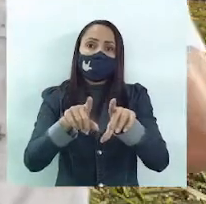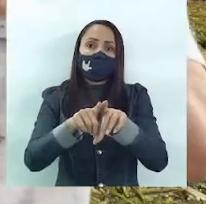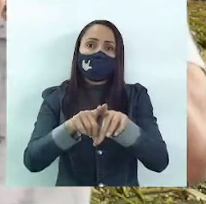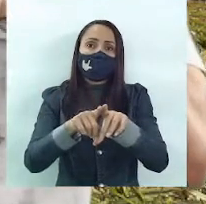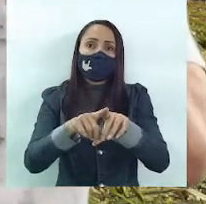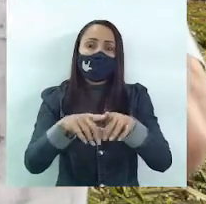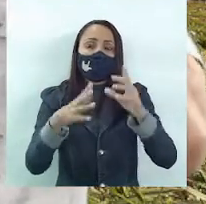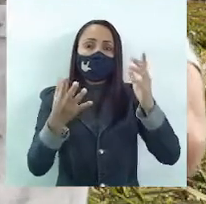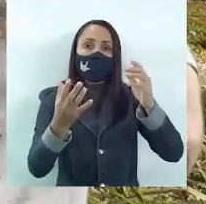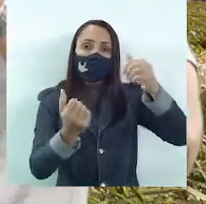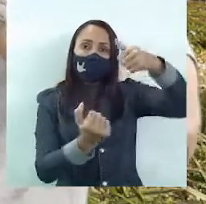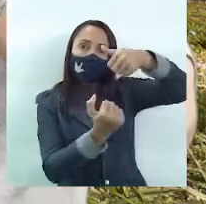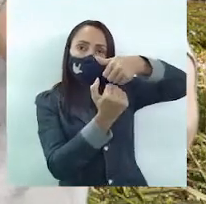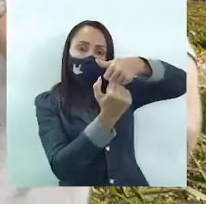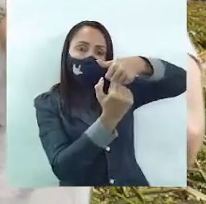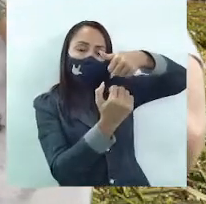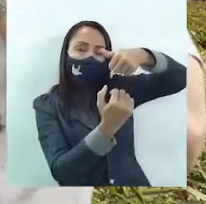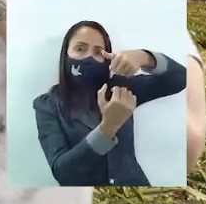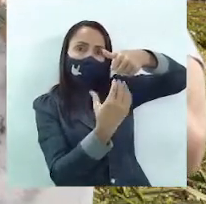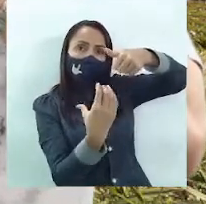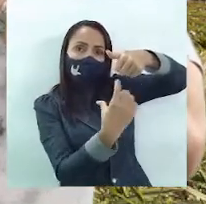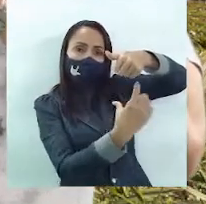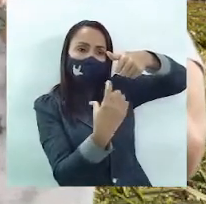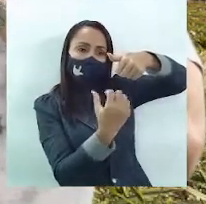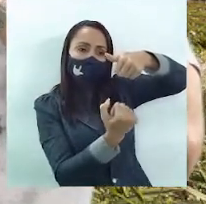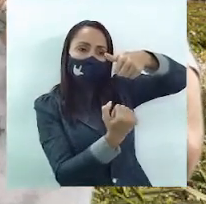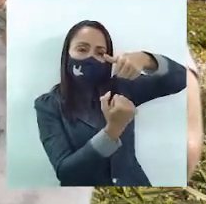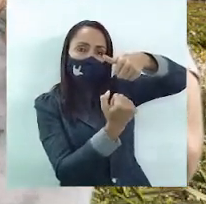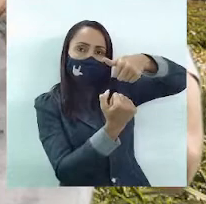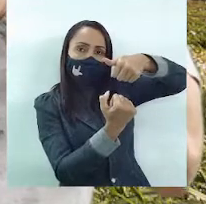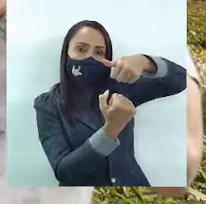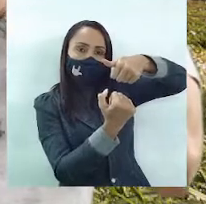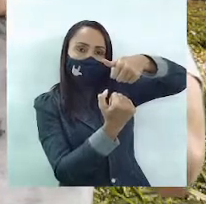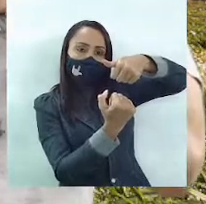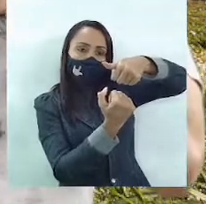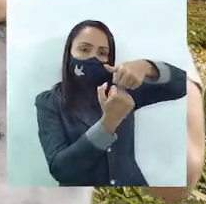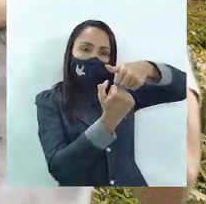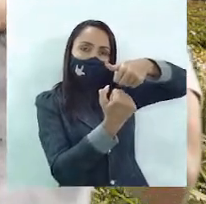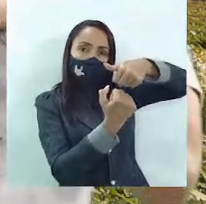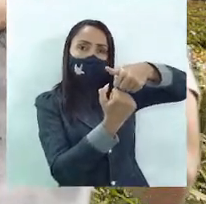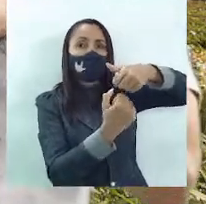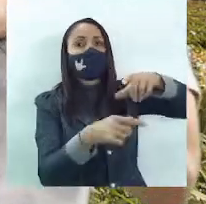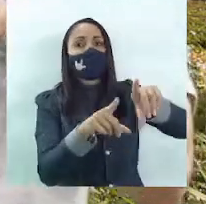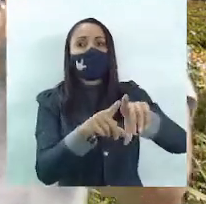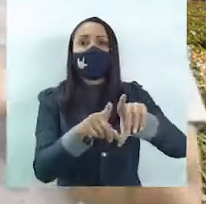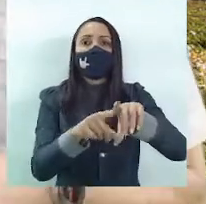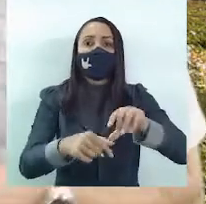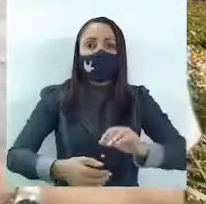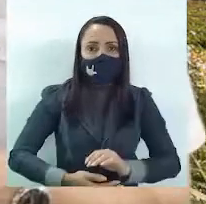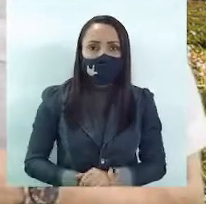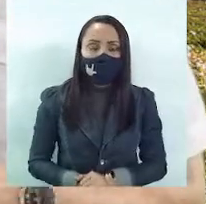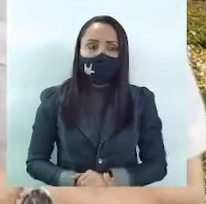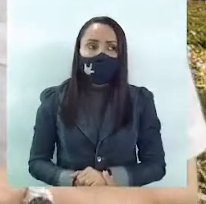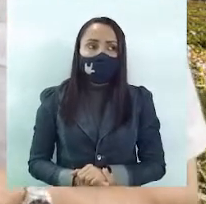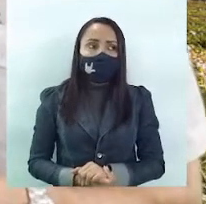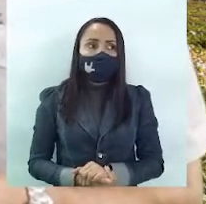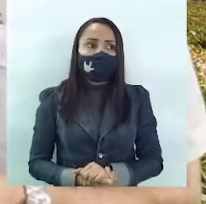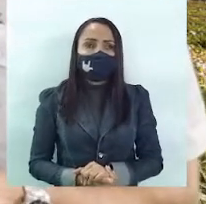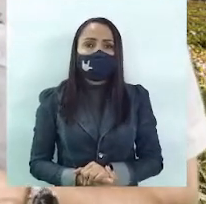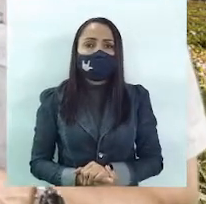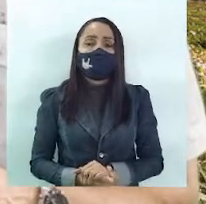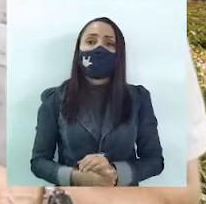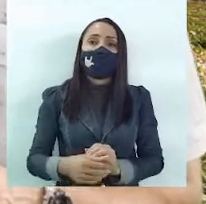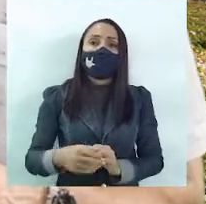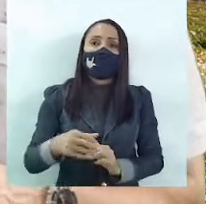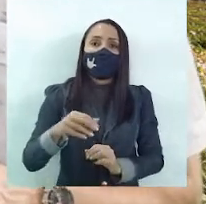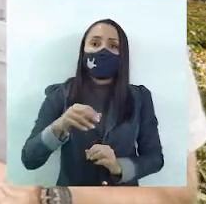for o inferior, você perdeu. Além de você ter um desalinho superior, também é inferior, provavelmente por conta disso também. Ô